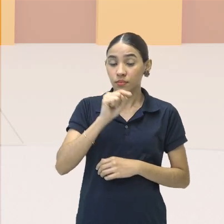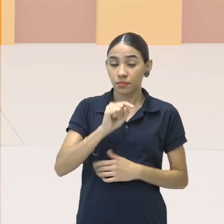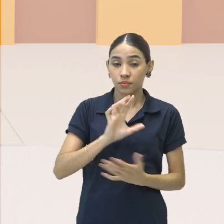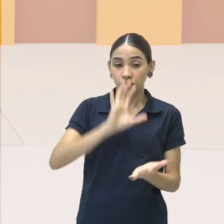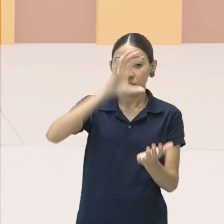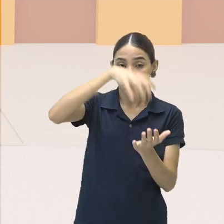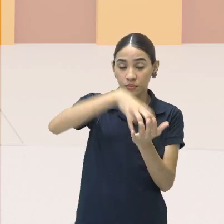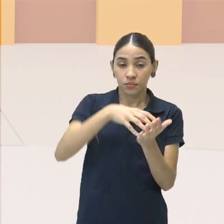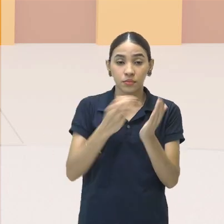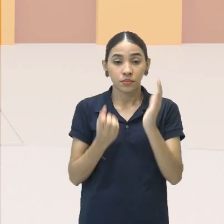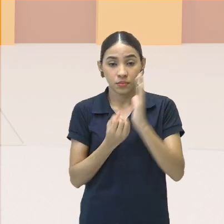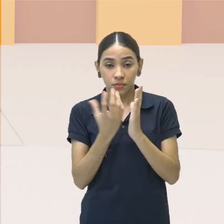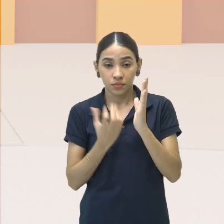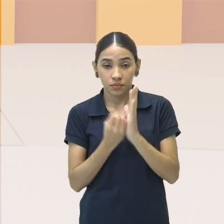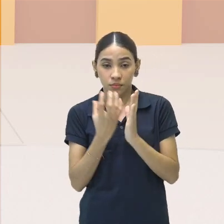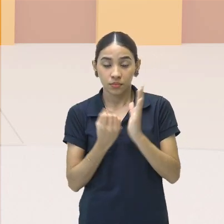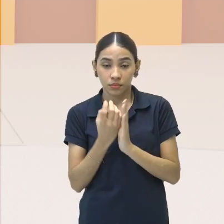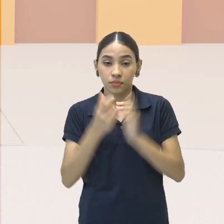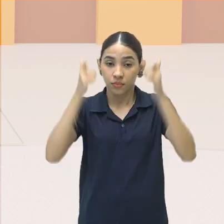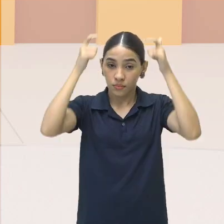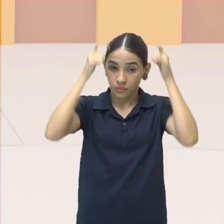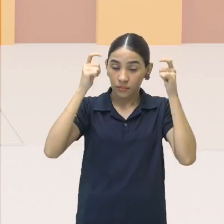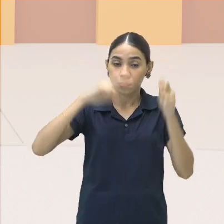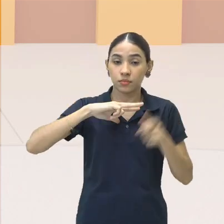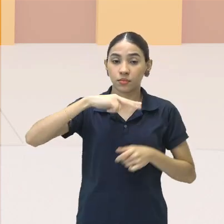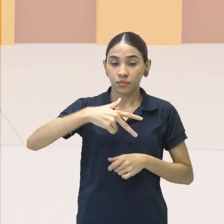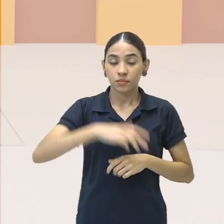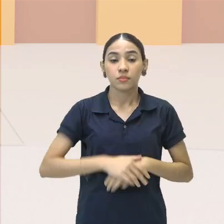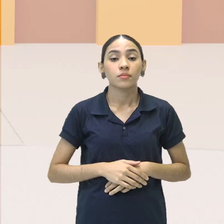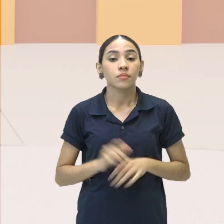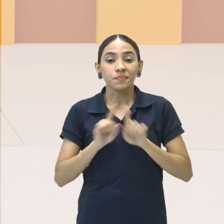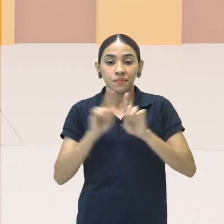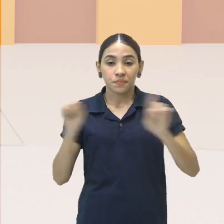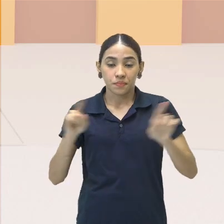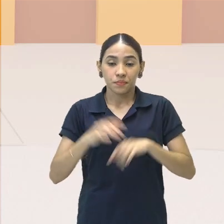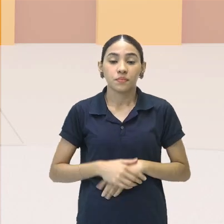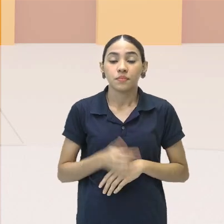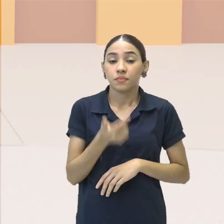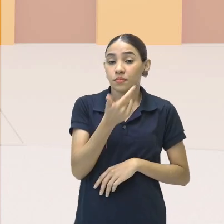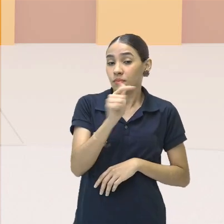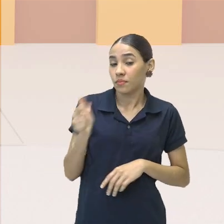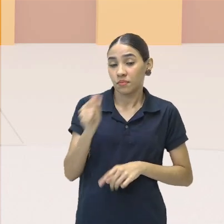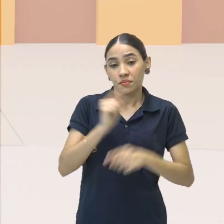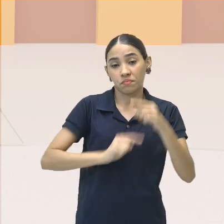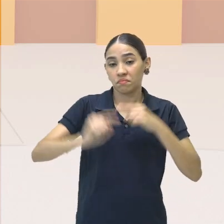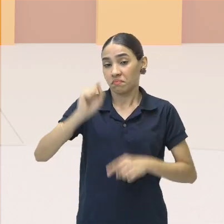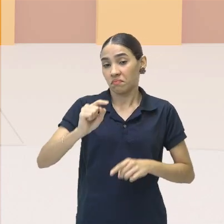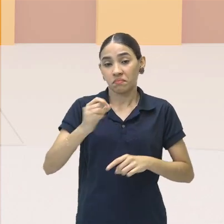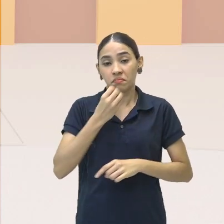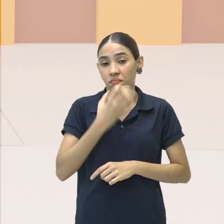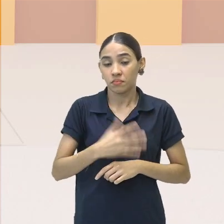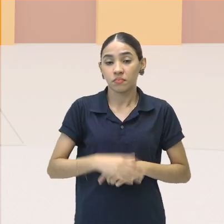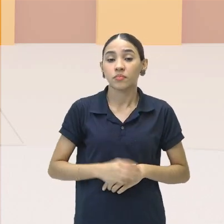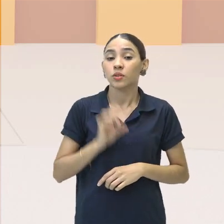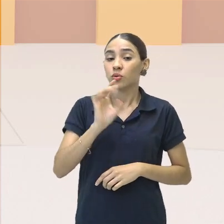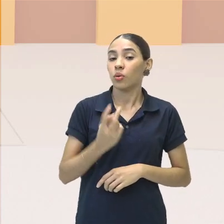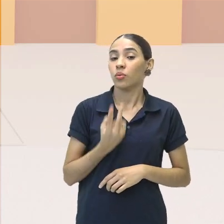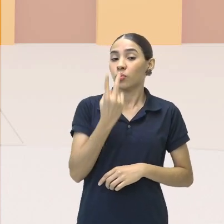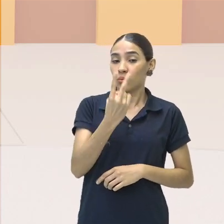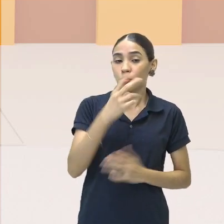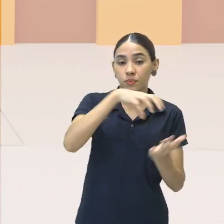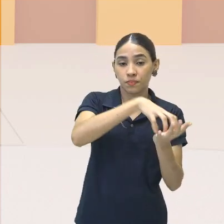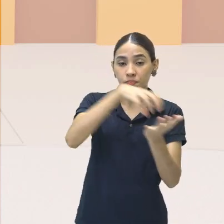capitania produtiva para a coroa portuguesa. Porém, como não teve um sucesso total, apenas duas